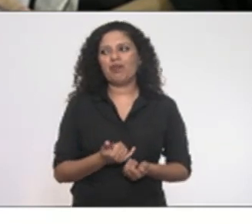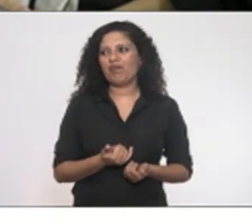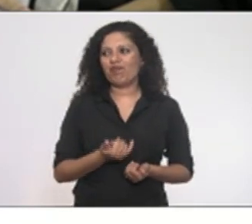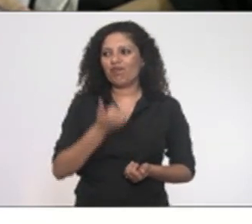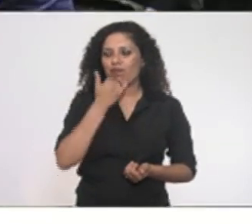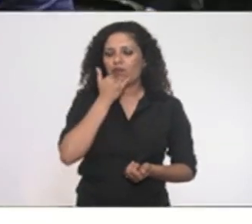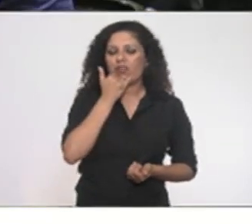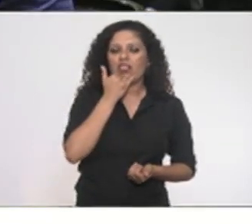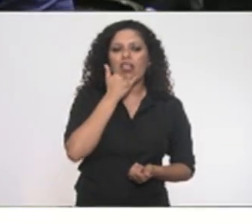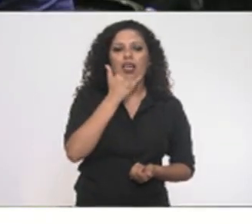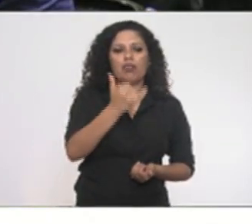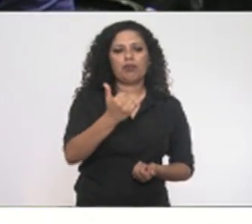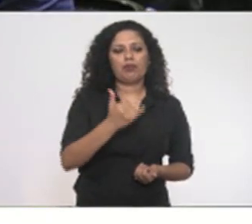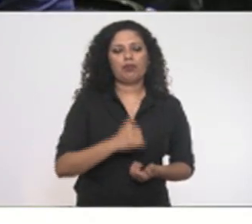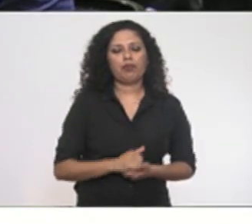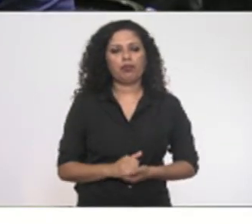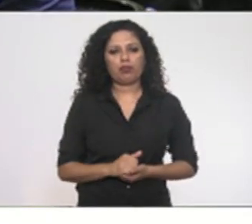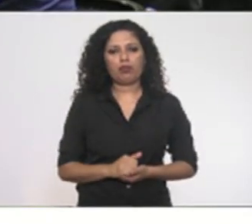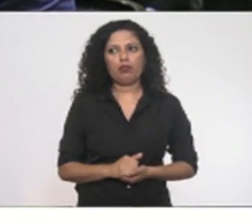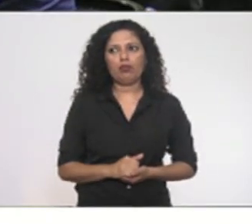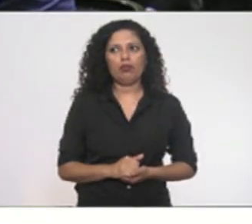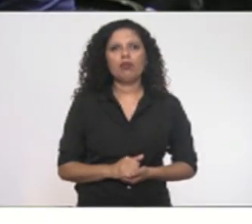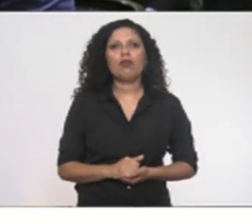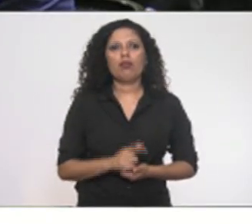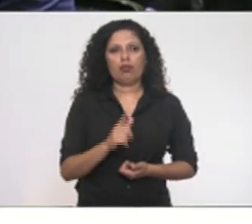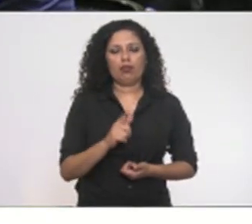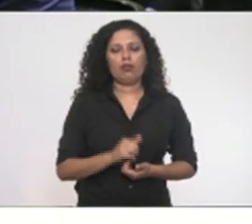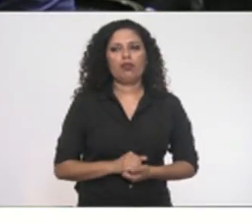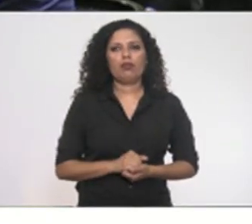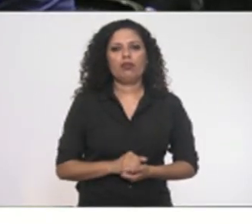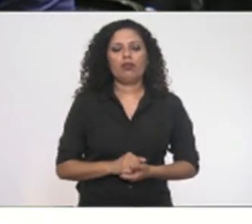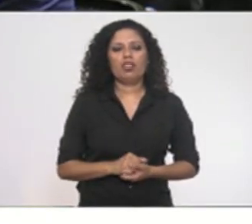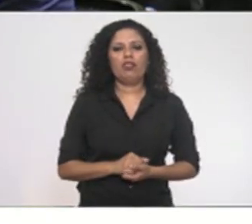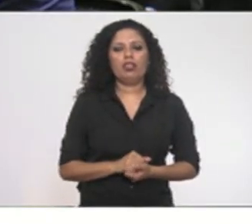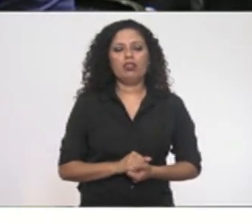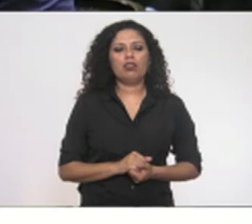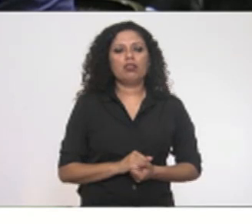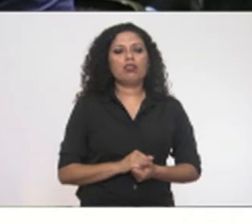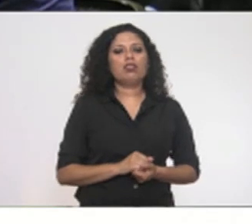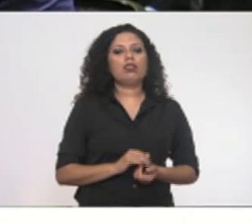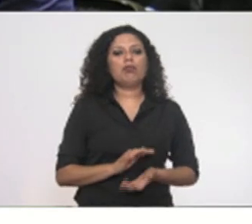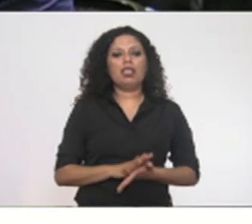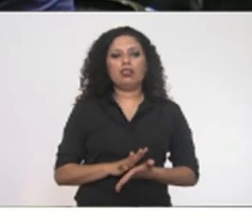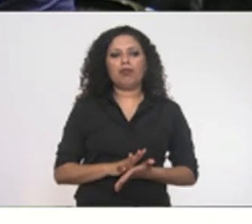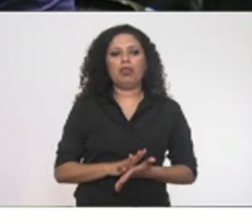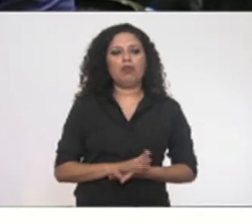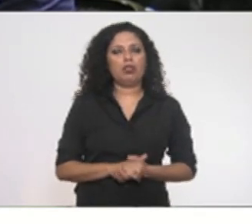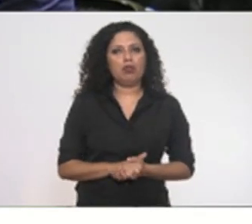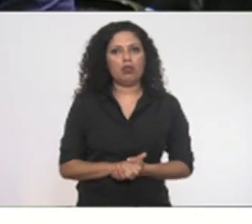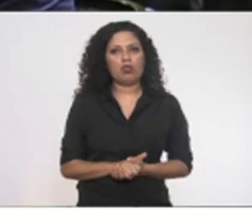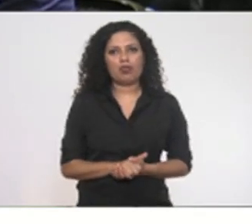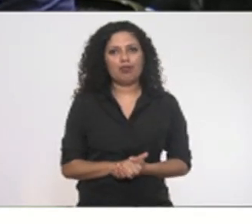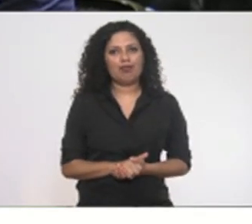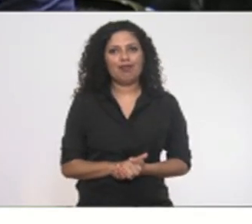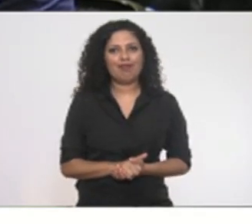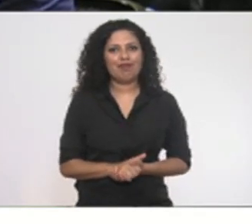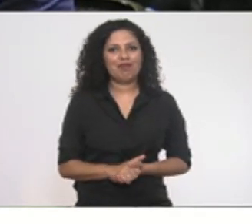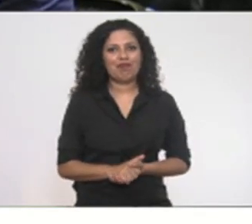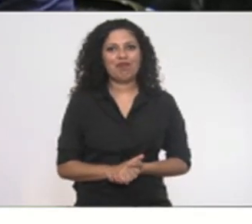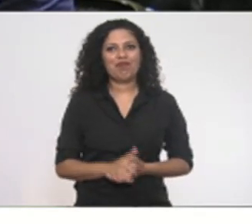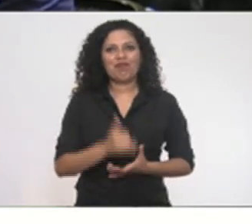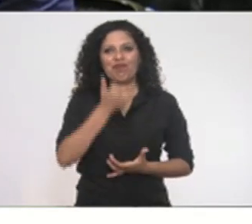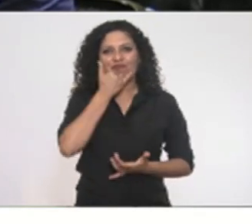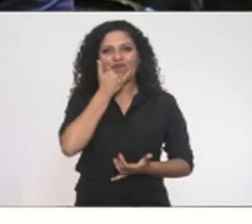crise fiscal, a Petrobras tem colocado agora, e para a gente foi uma surpresa, porque, na verdade, até 2 meses atrás,